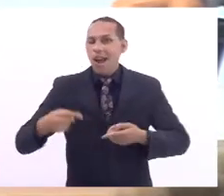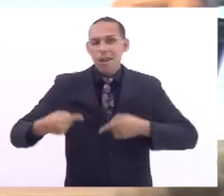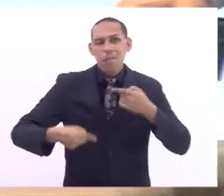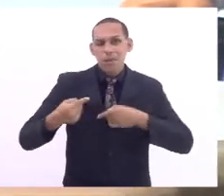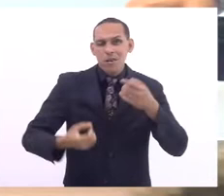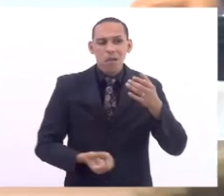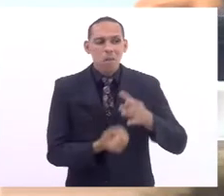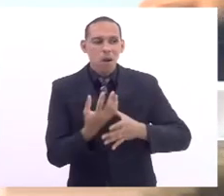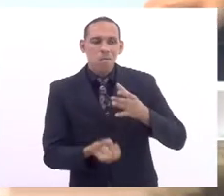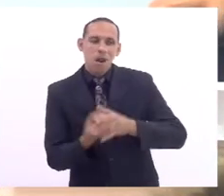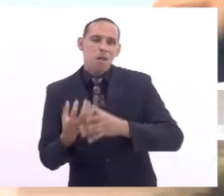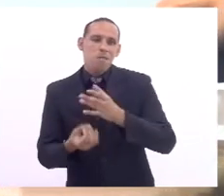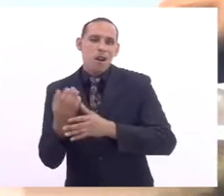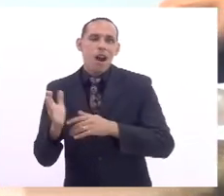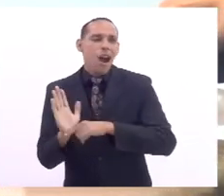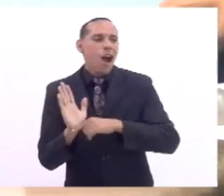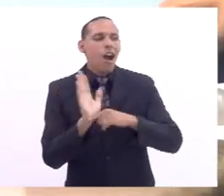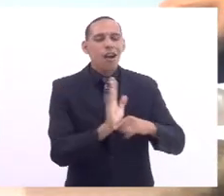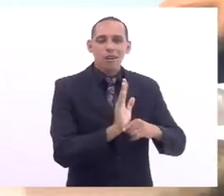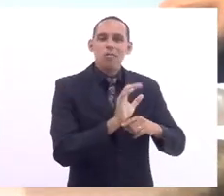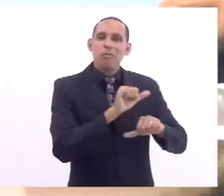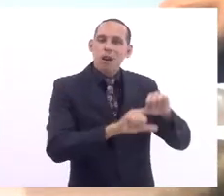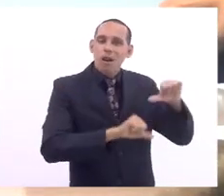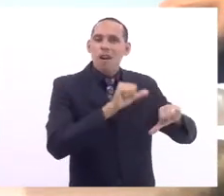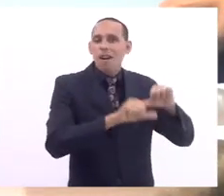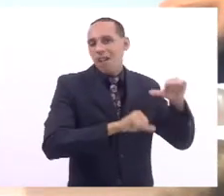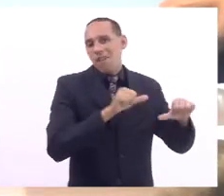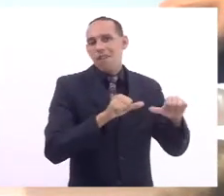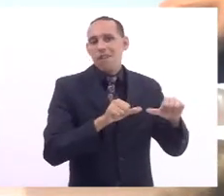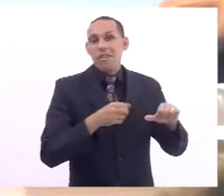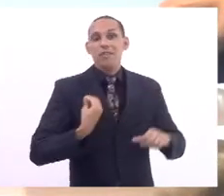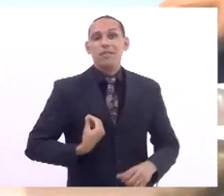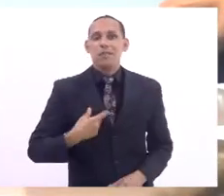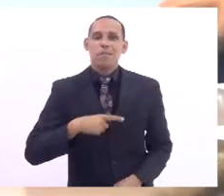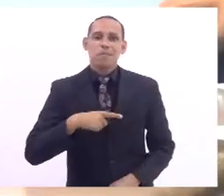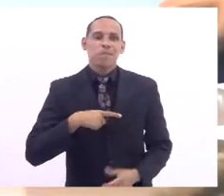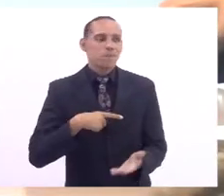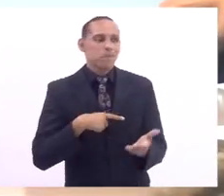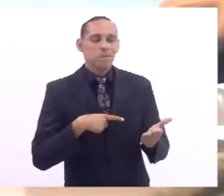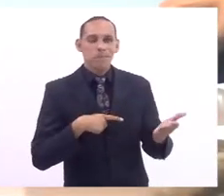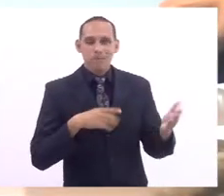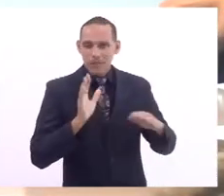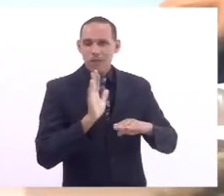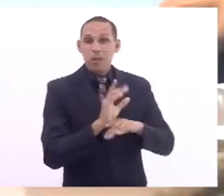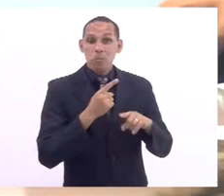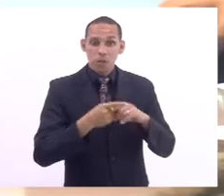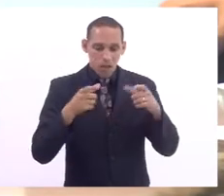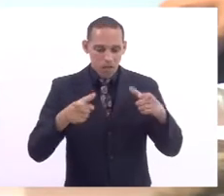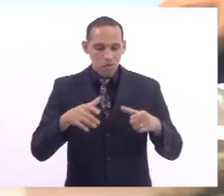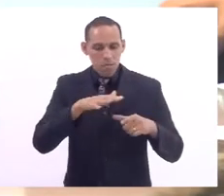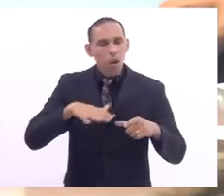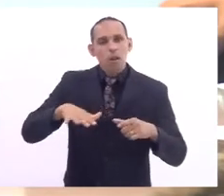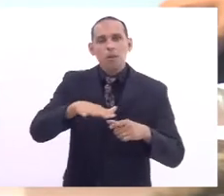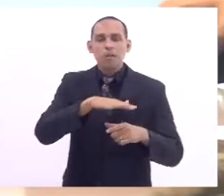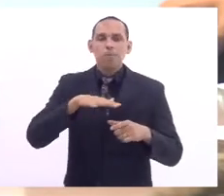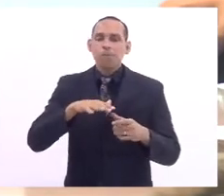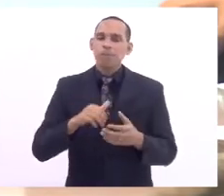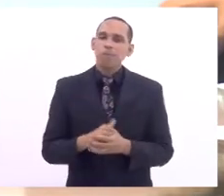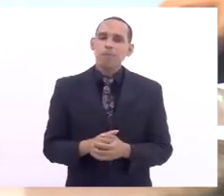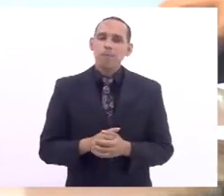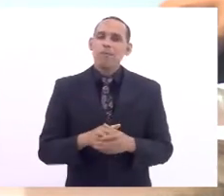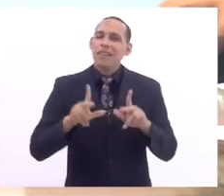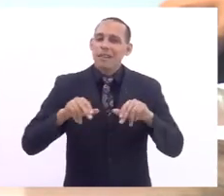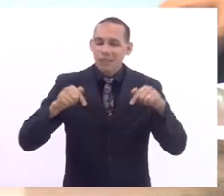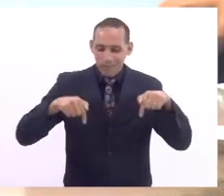política de reparação mas a produção de política de existência por quem sabe que espaço como esses na espaços como